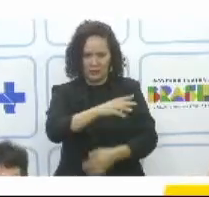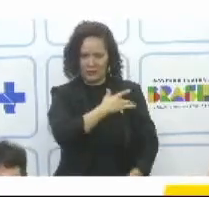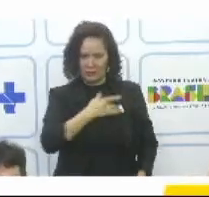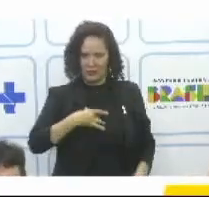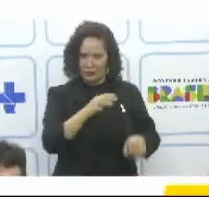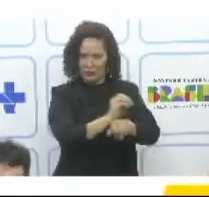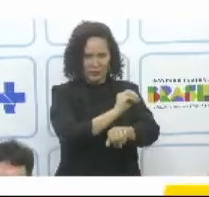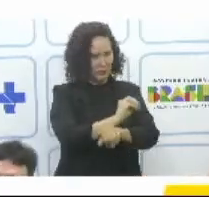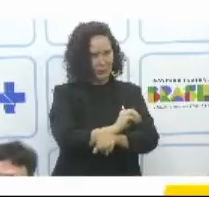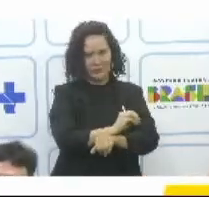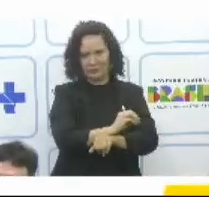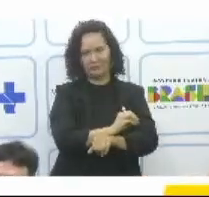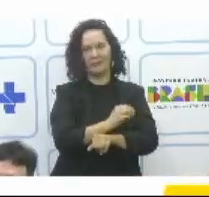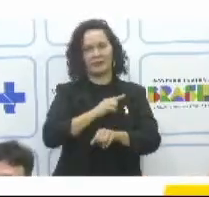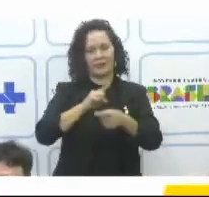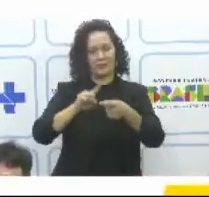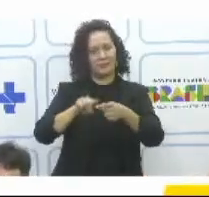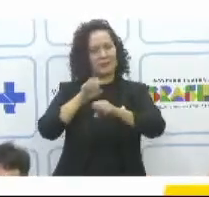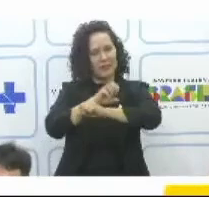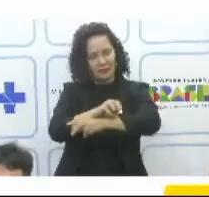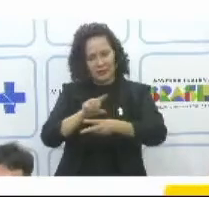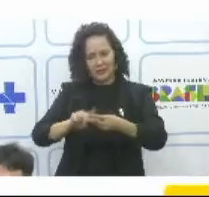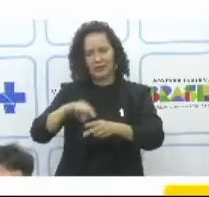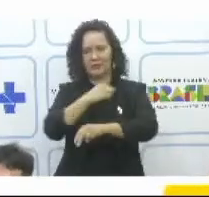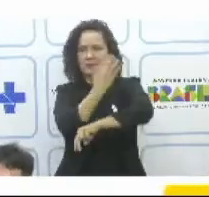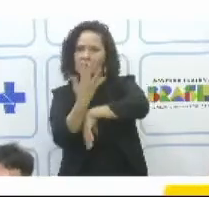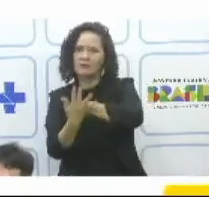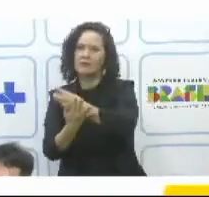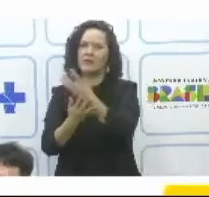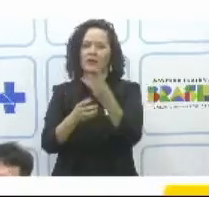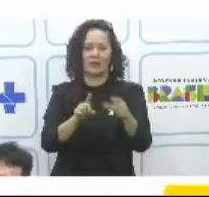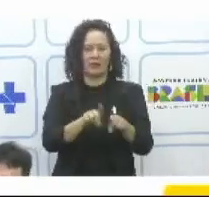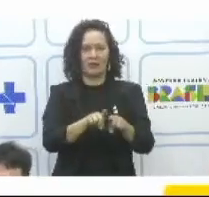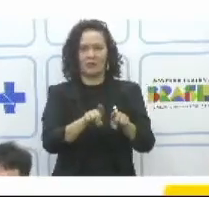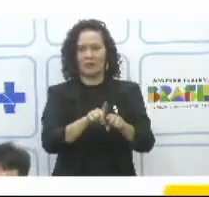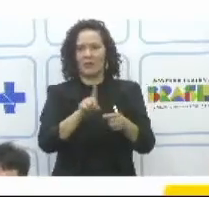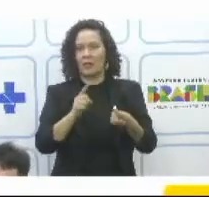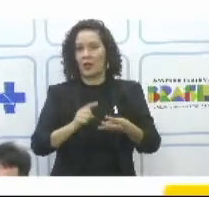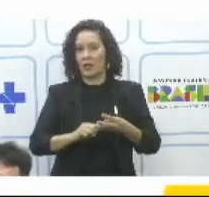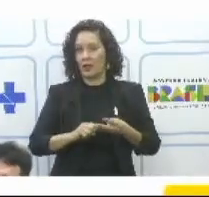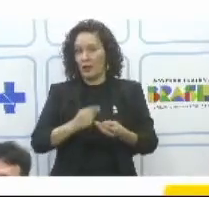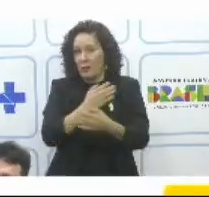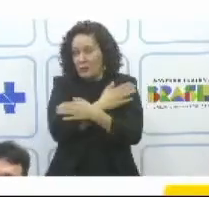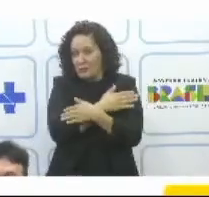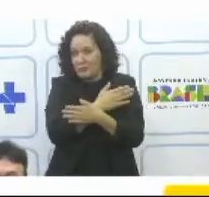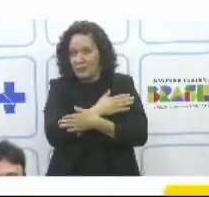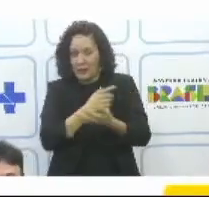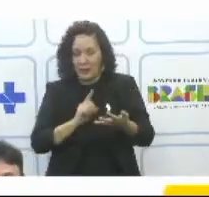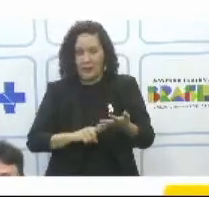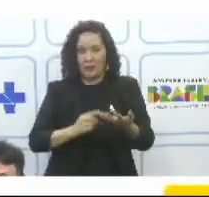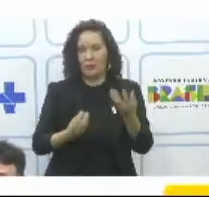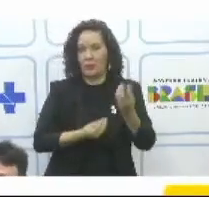saúde, né, então, educação, ambiente, o